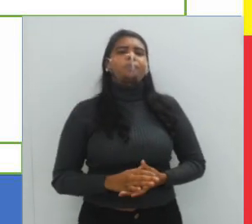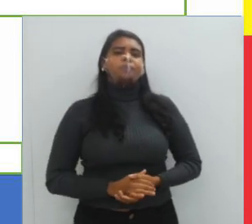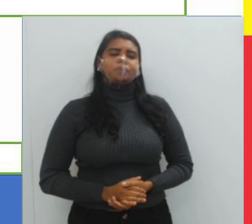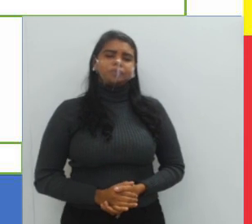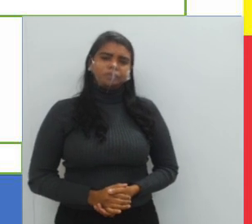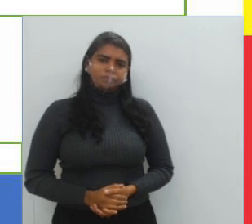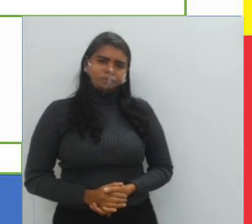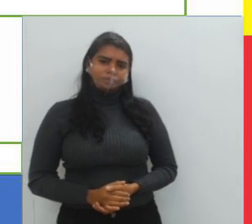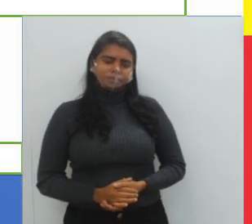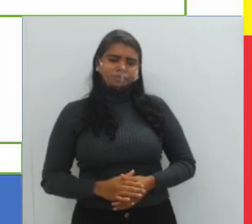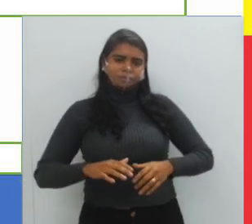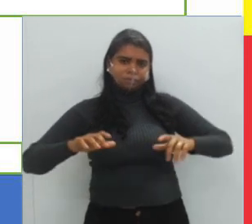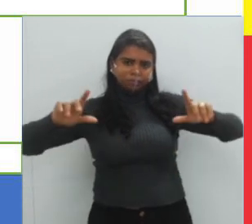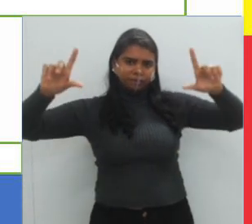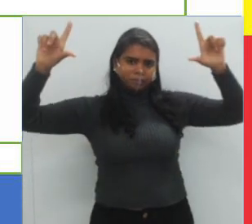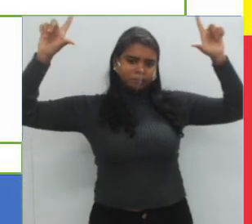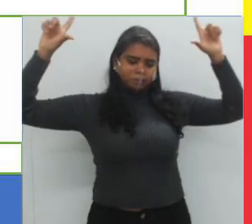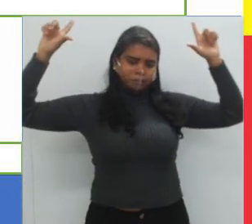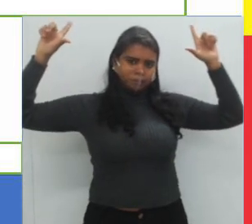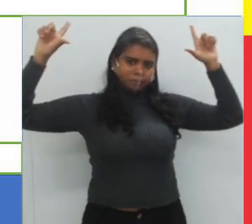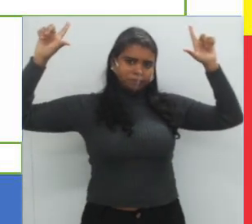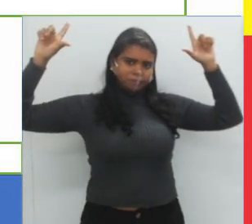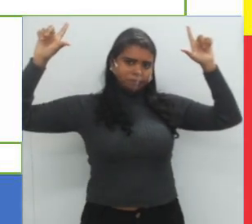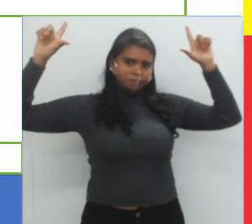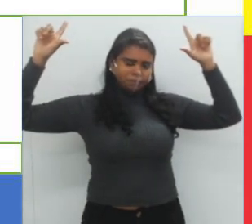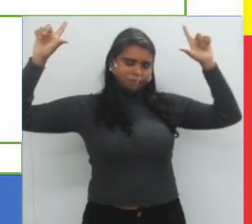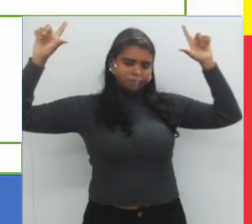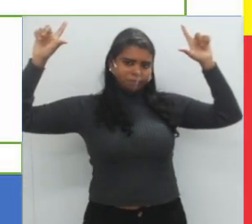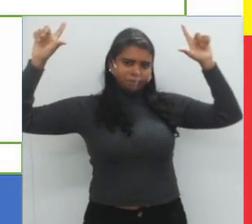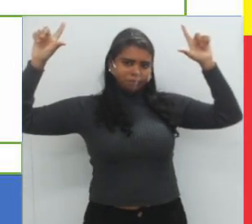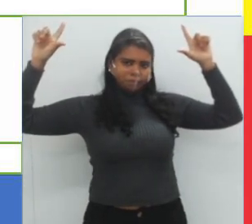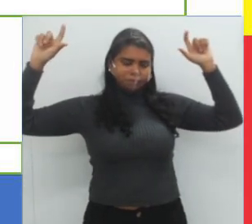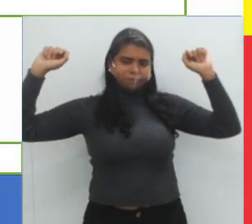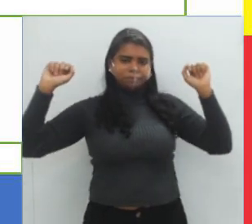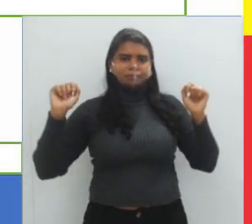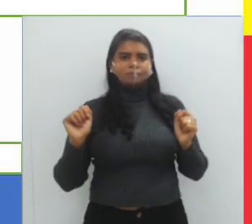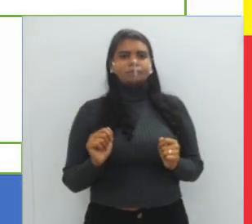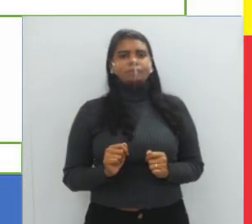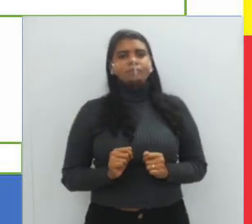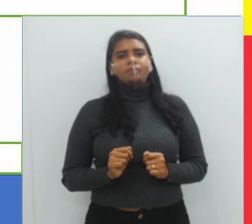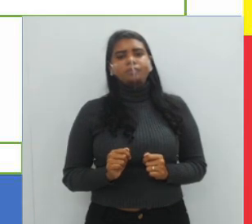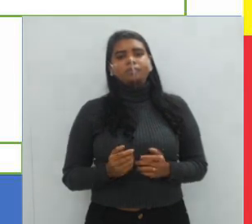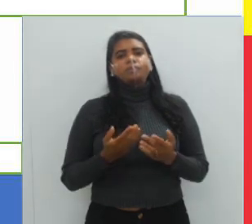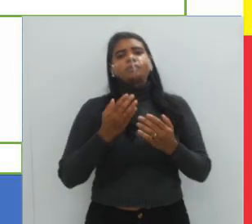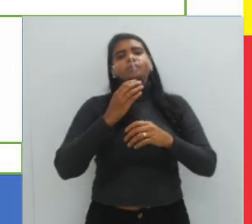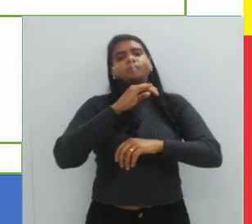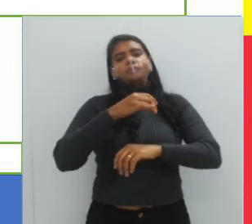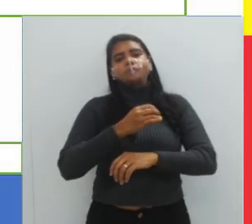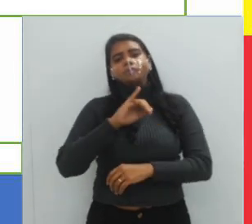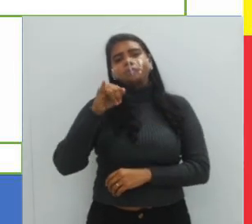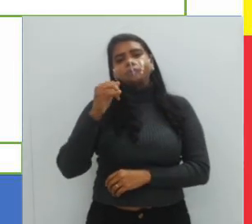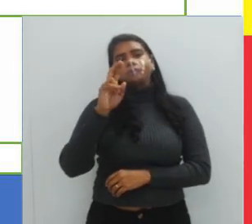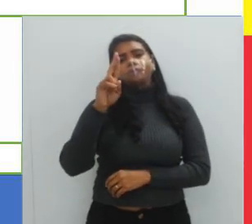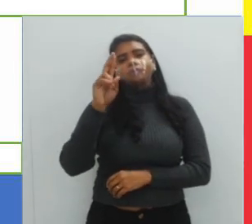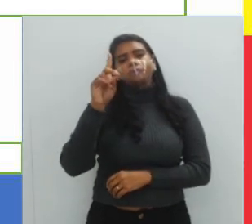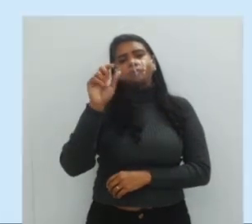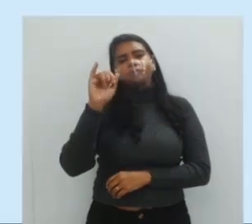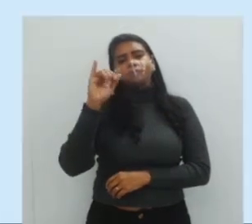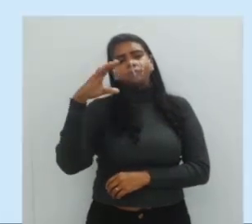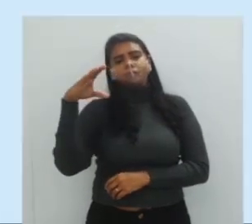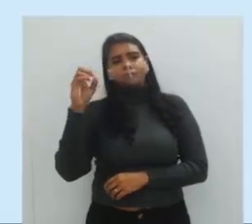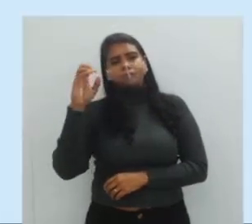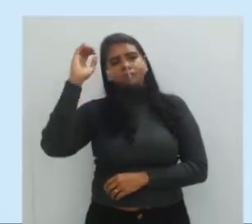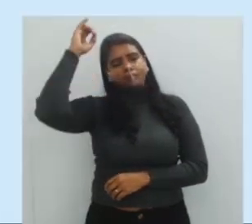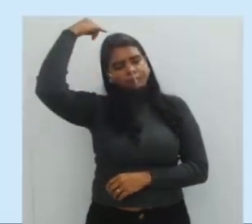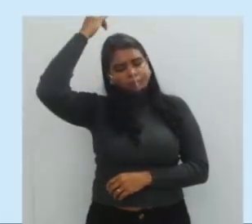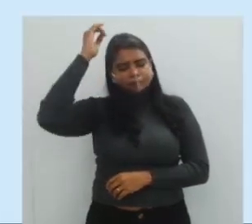consagrou, certo? Na tela nós temos aí a foto de um símbolo judaico. Então veja só aqui a